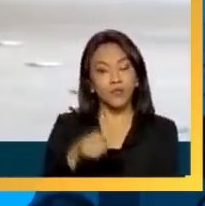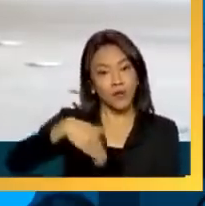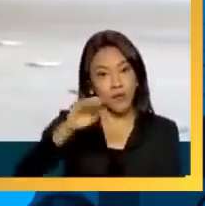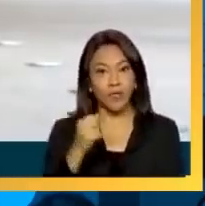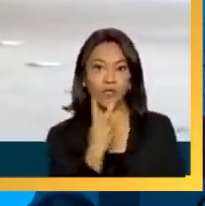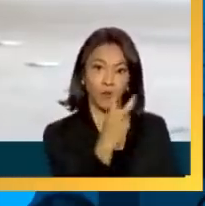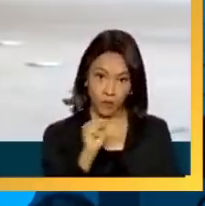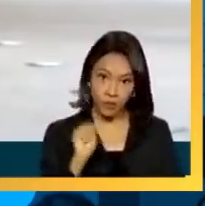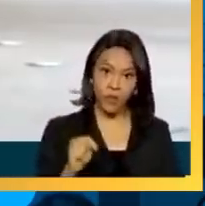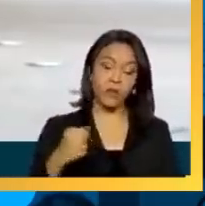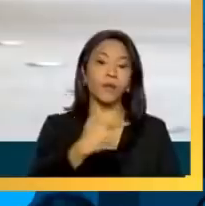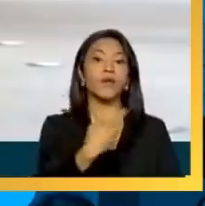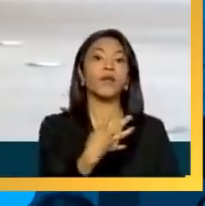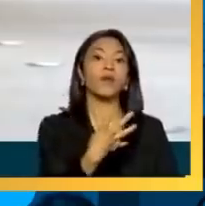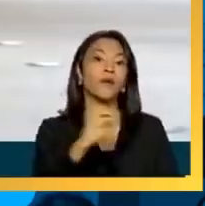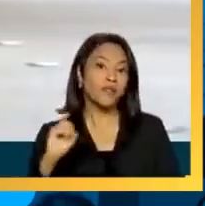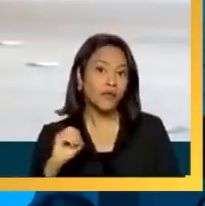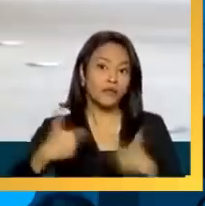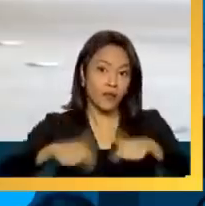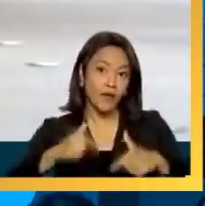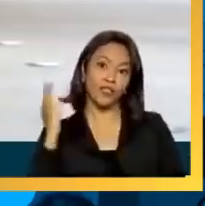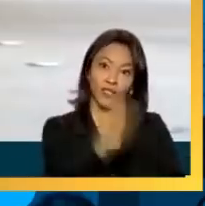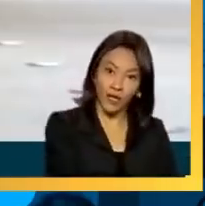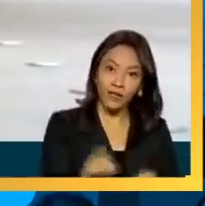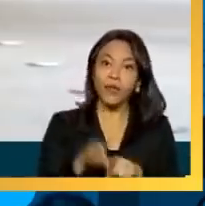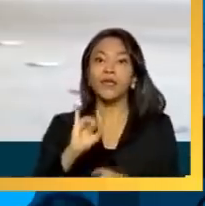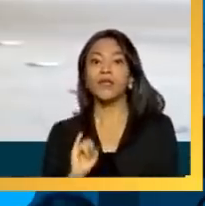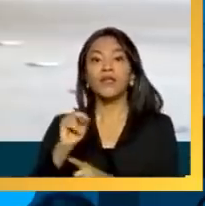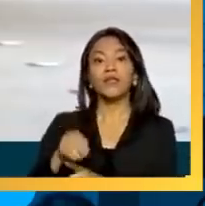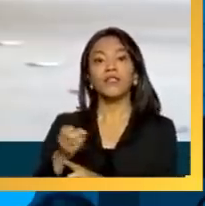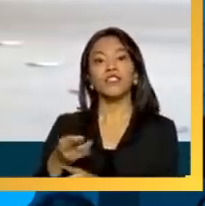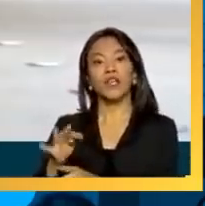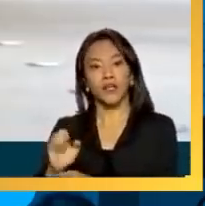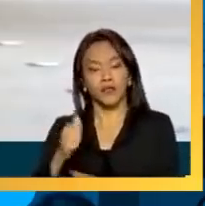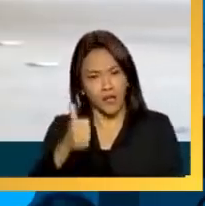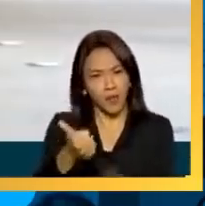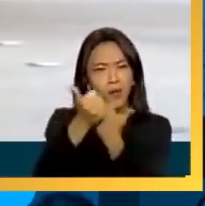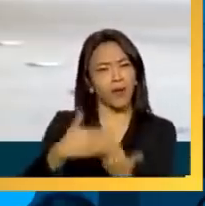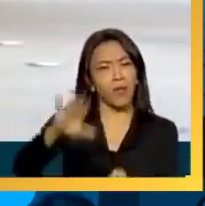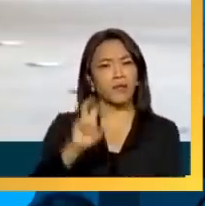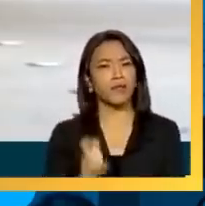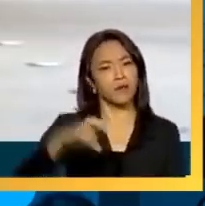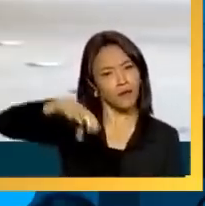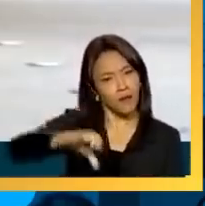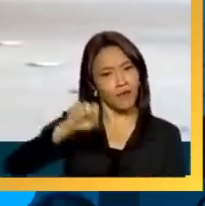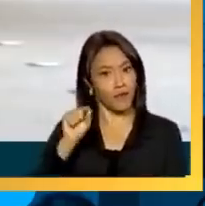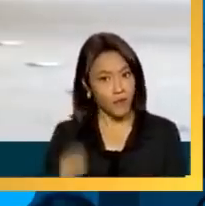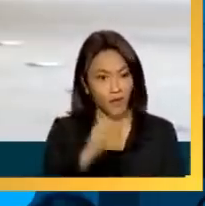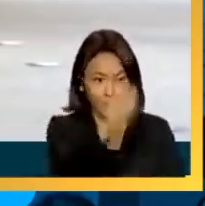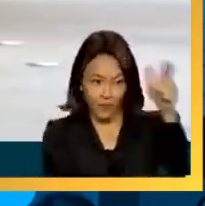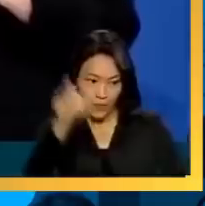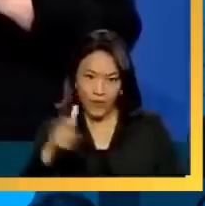.400 empregos diretos e indiretos e beneficiar mais de 59 mil pescadores